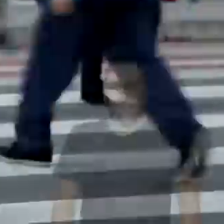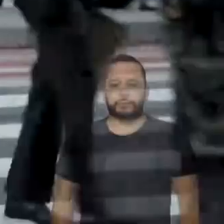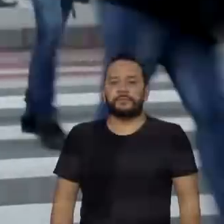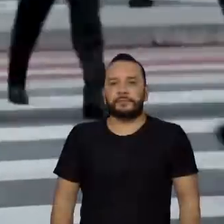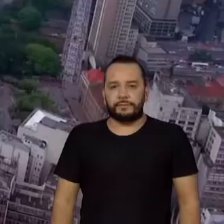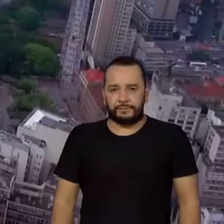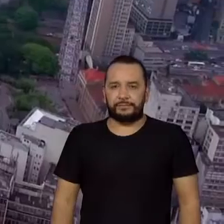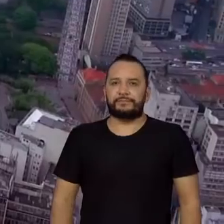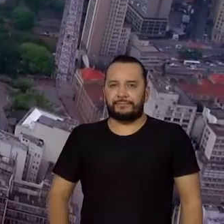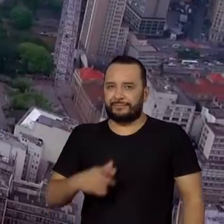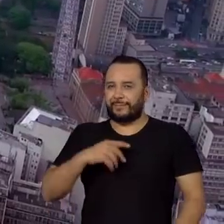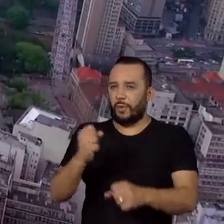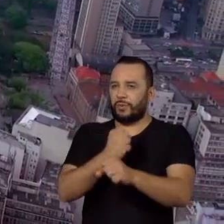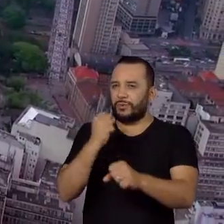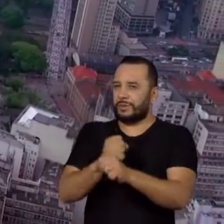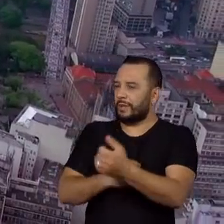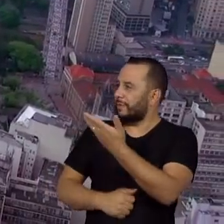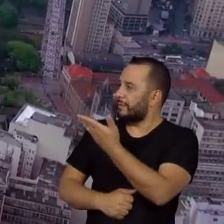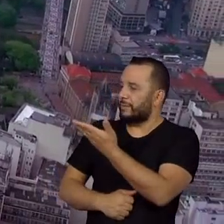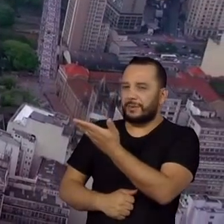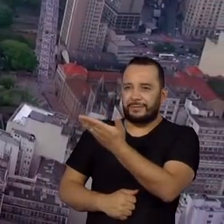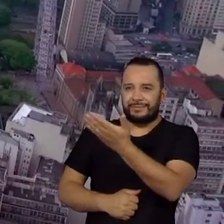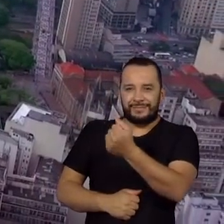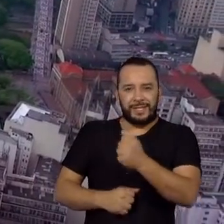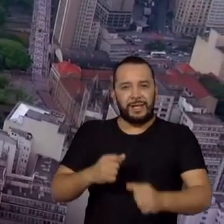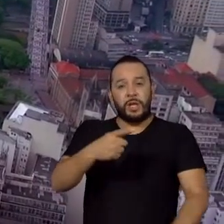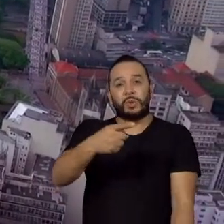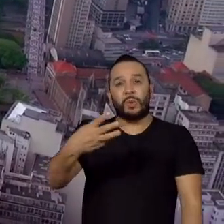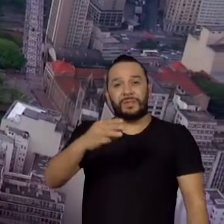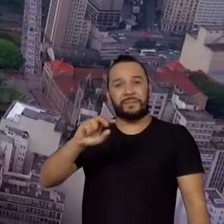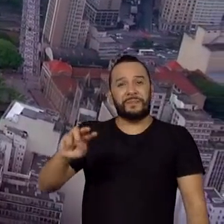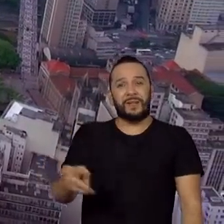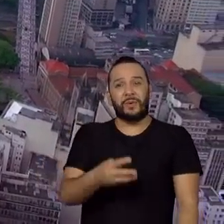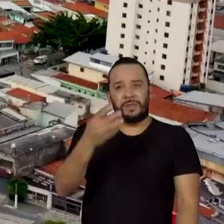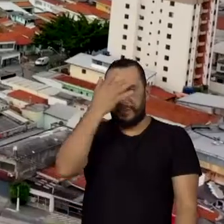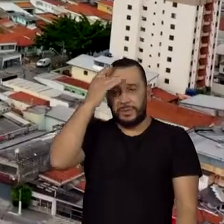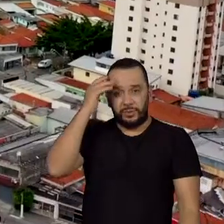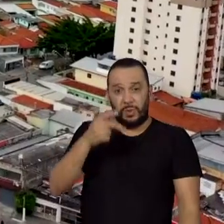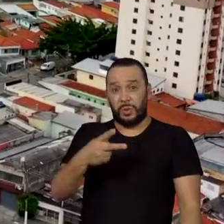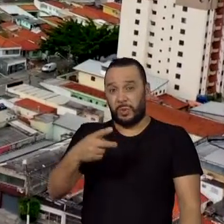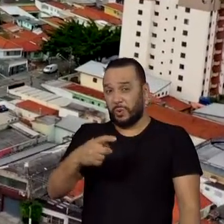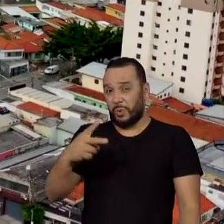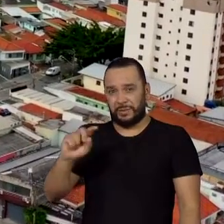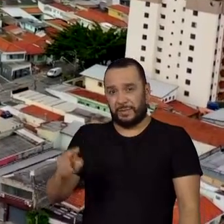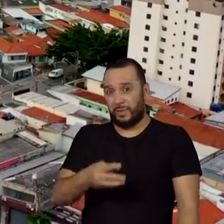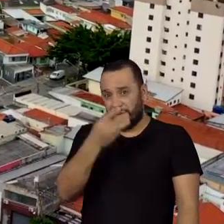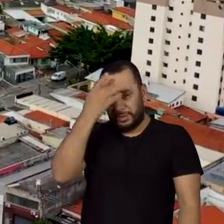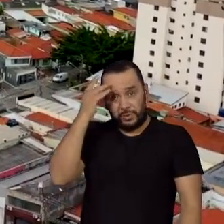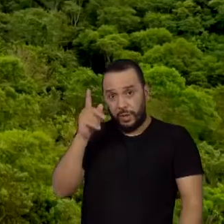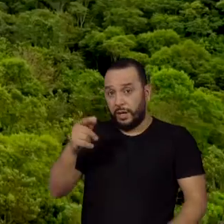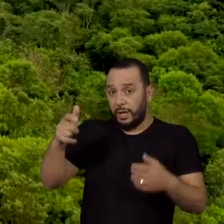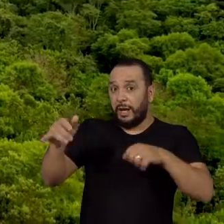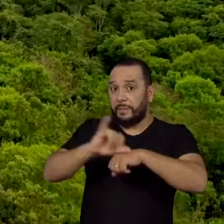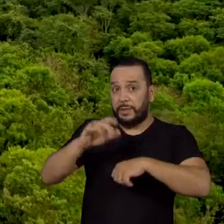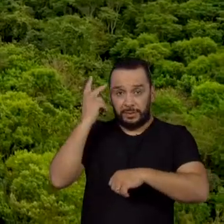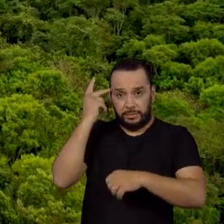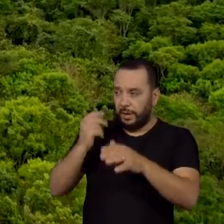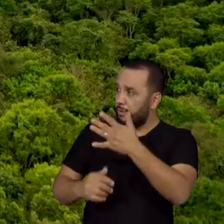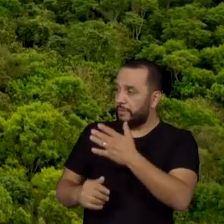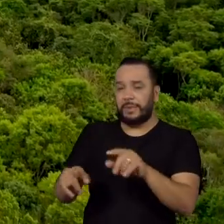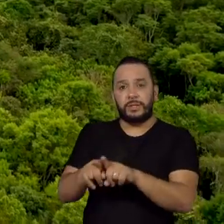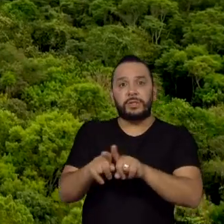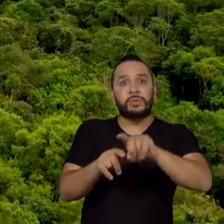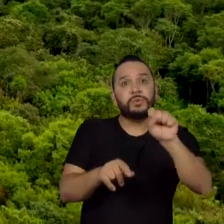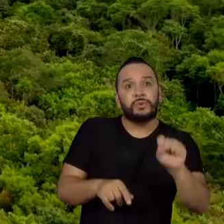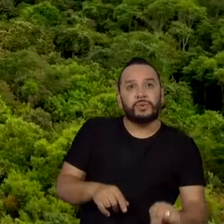Muitas construções, mais de 12 milhões de habitantes, imagem conhecida da capital paulista. Mas na zona sul